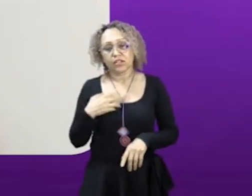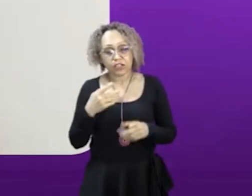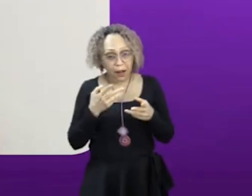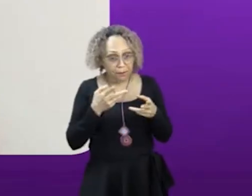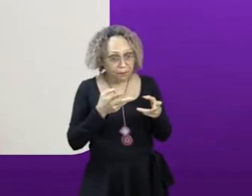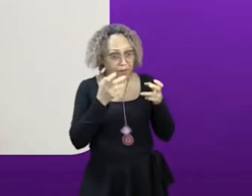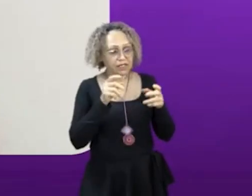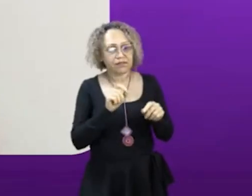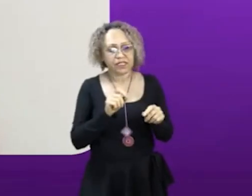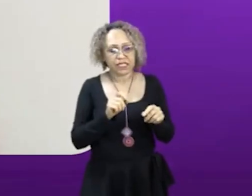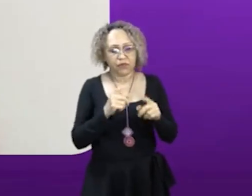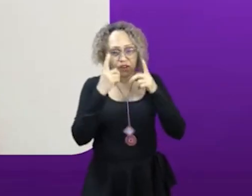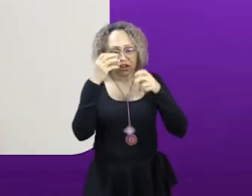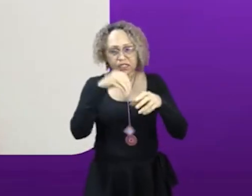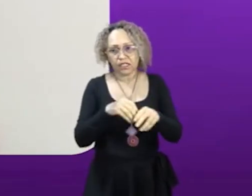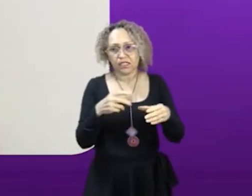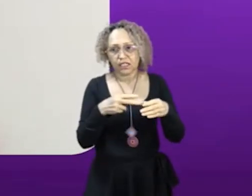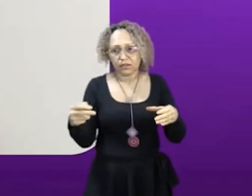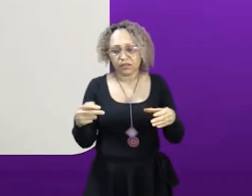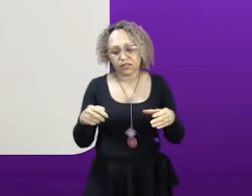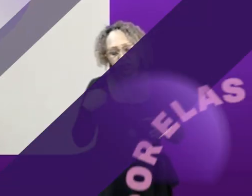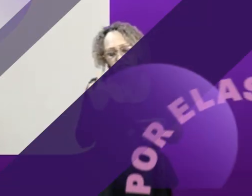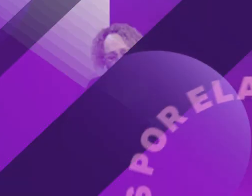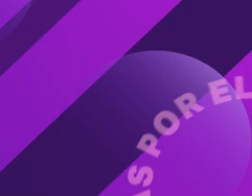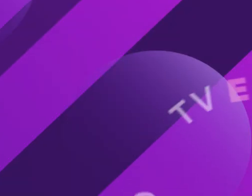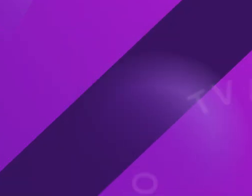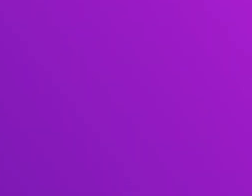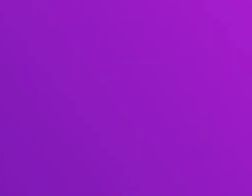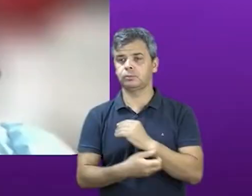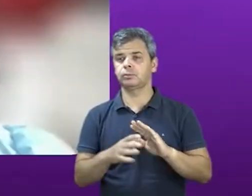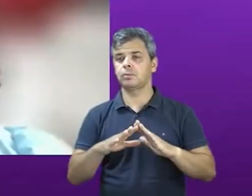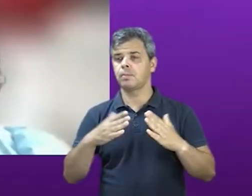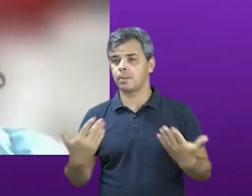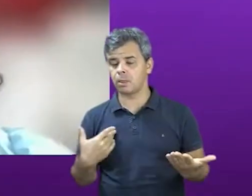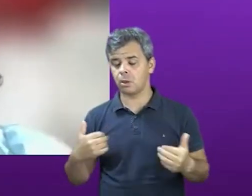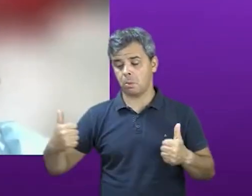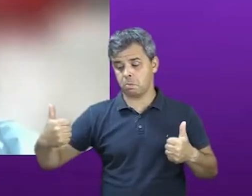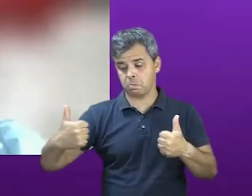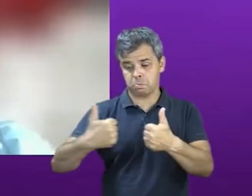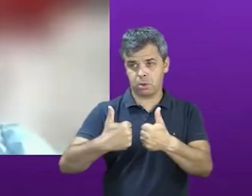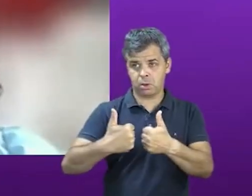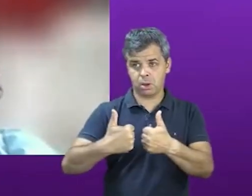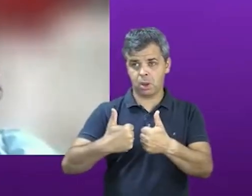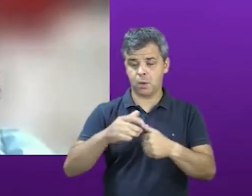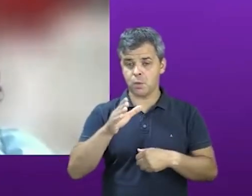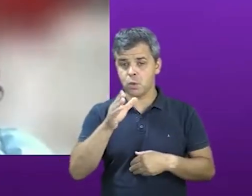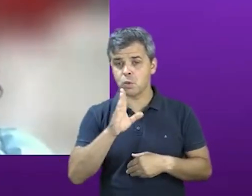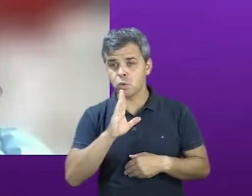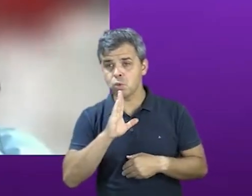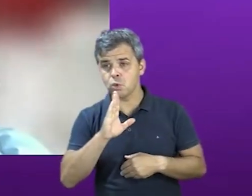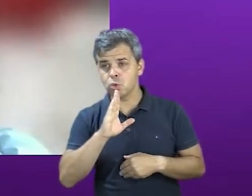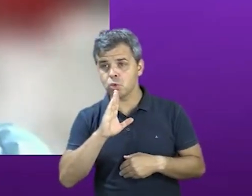gente se coloca à disposição de discutir todos os temas da cidade. Então, quando eu me aproximei, que eu fui conhecendo